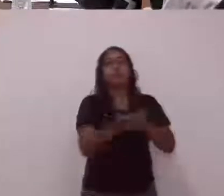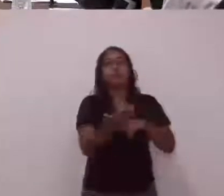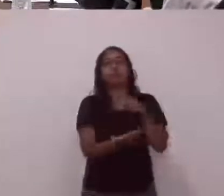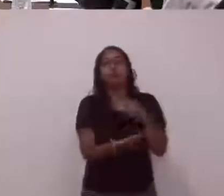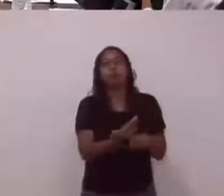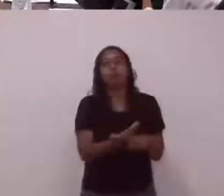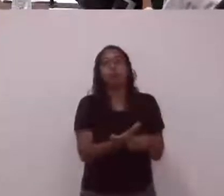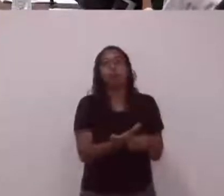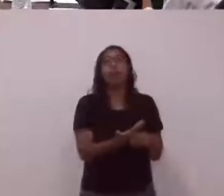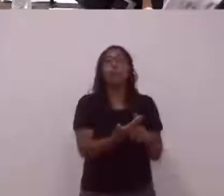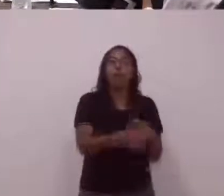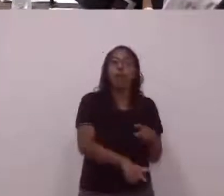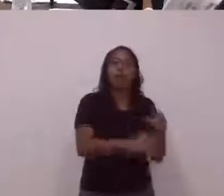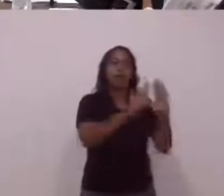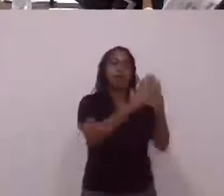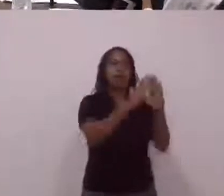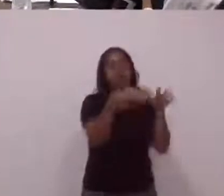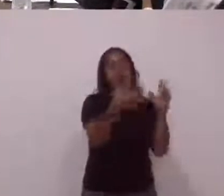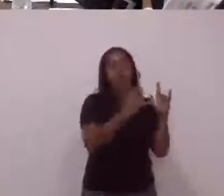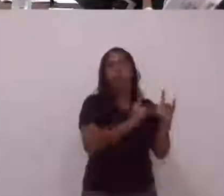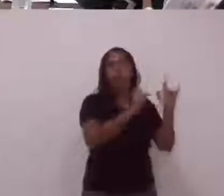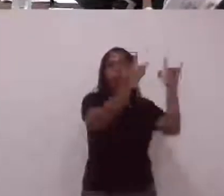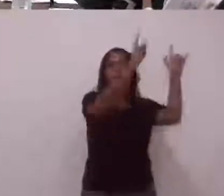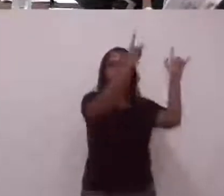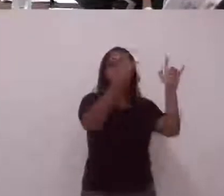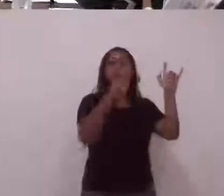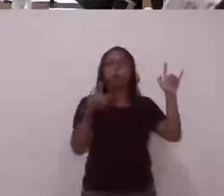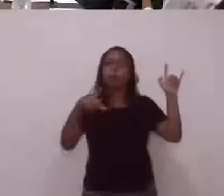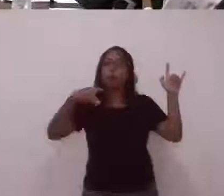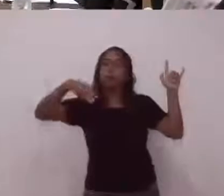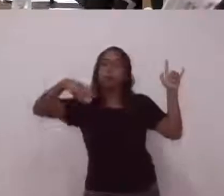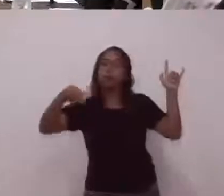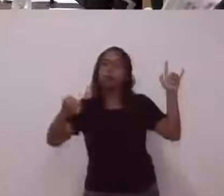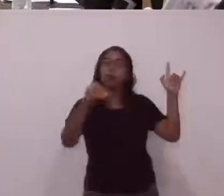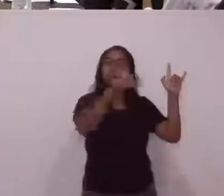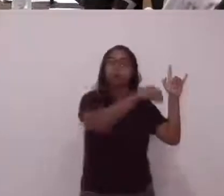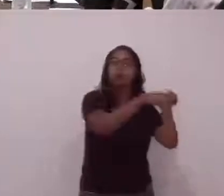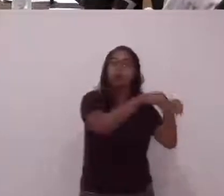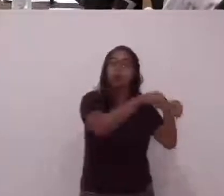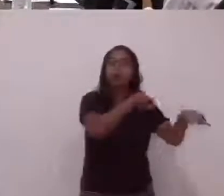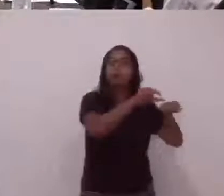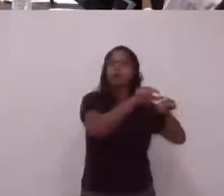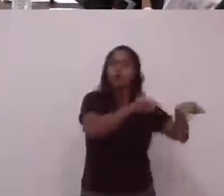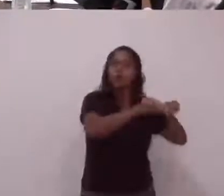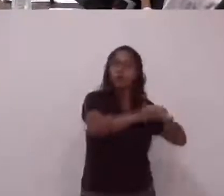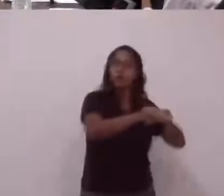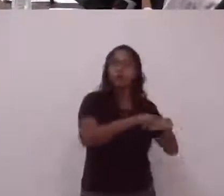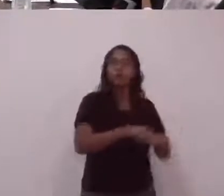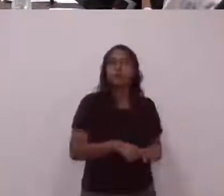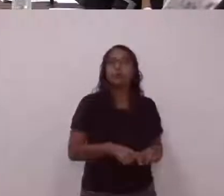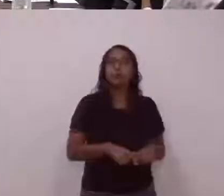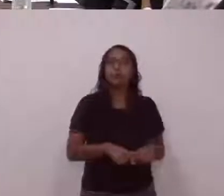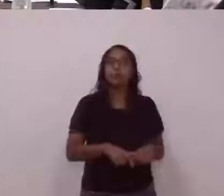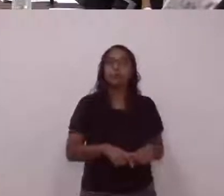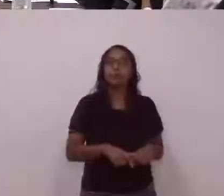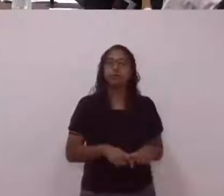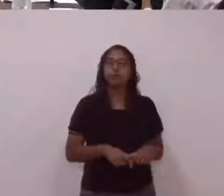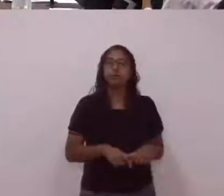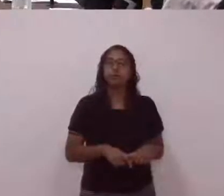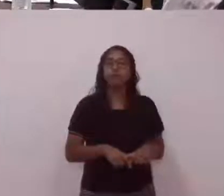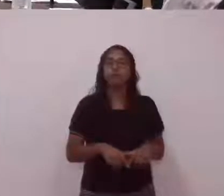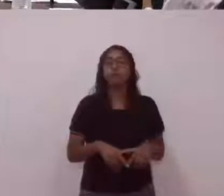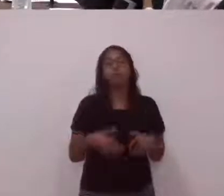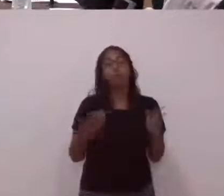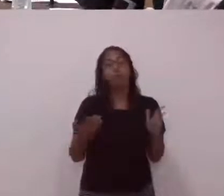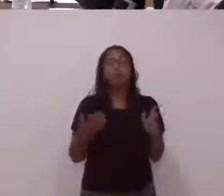entregue imóvel em perfeitas condições para a instalação de serviços e dependências policiais. Ainda que a hipótese ou